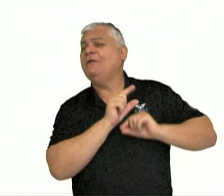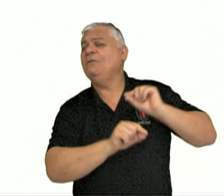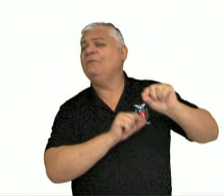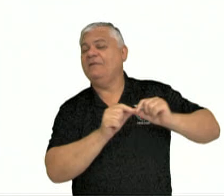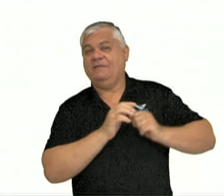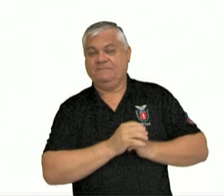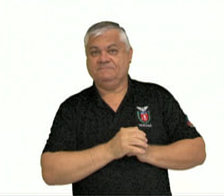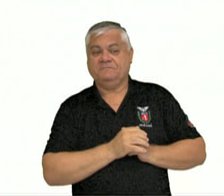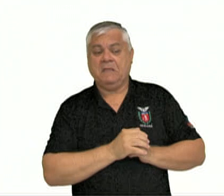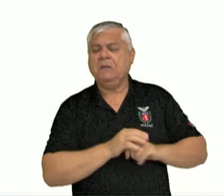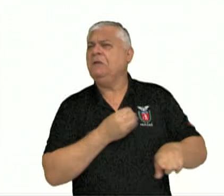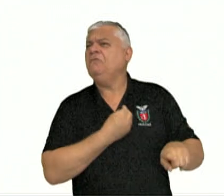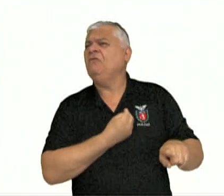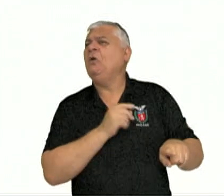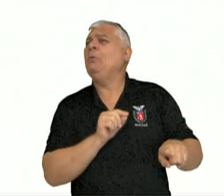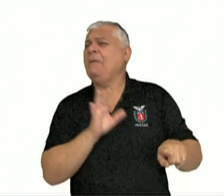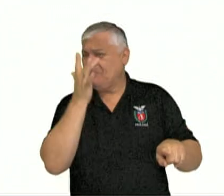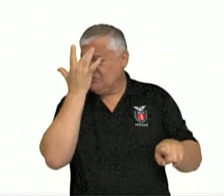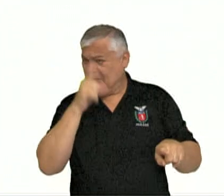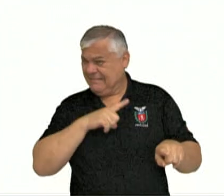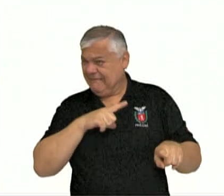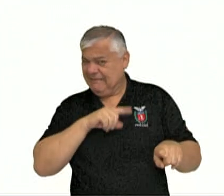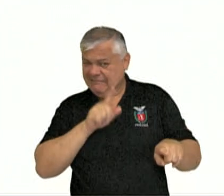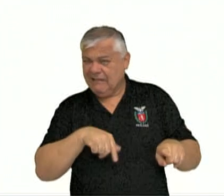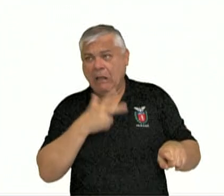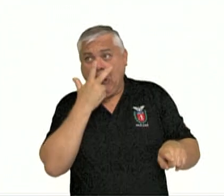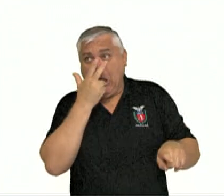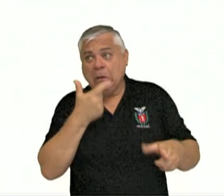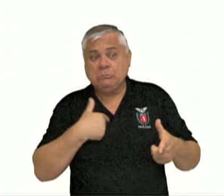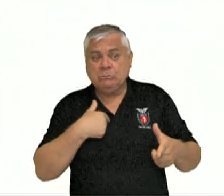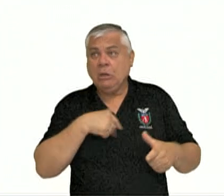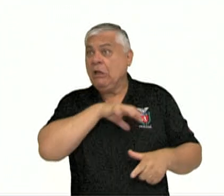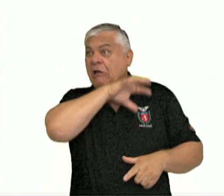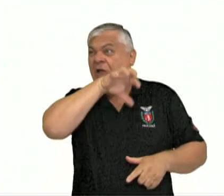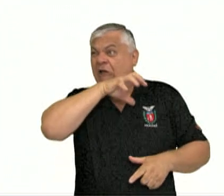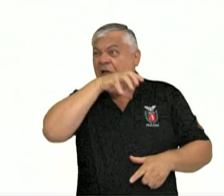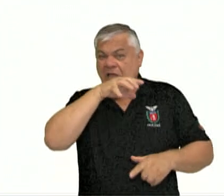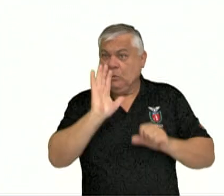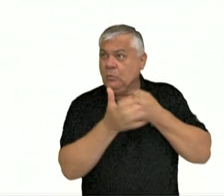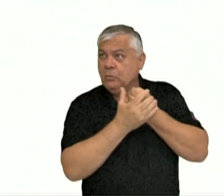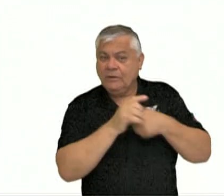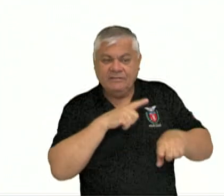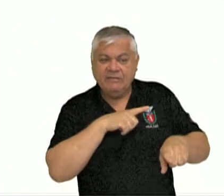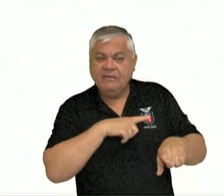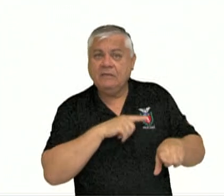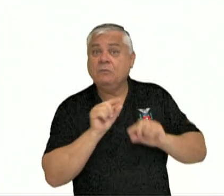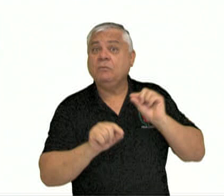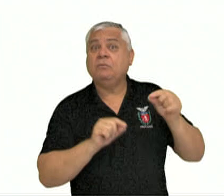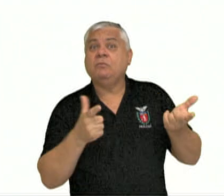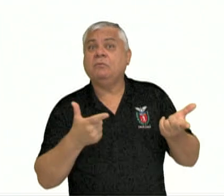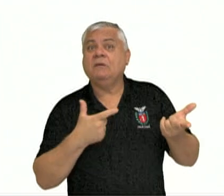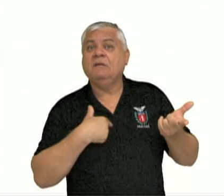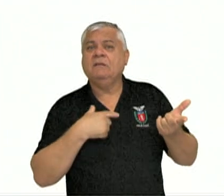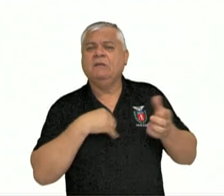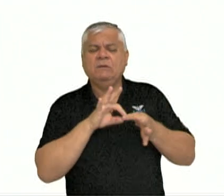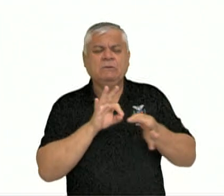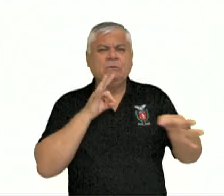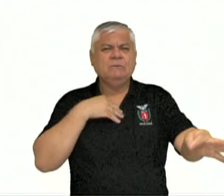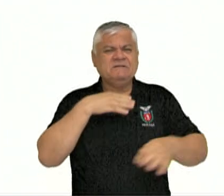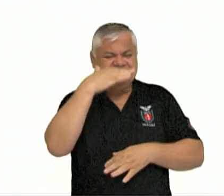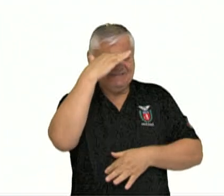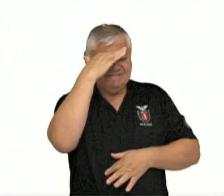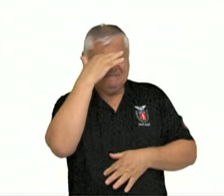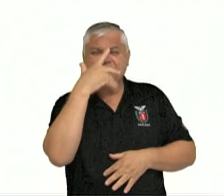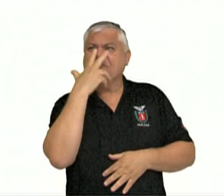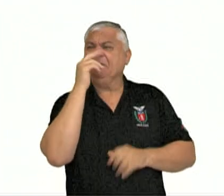Quem viveria lá? Seria habitada? Teria algum bicho escondido na mata? Assim, a distância parecia